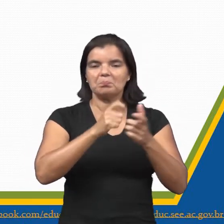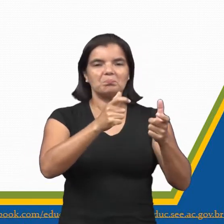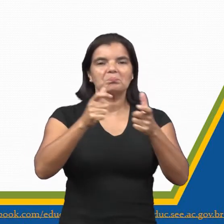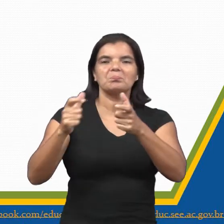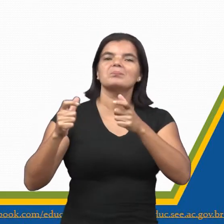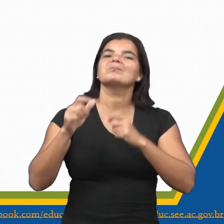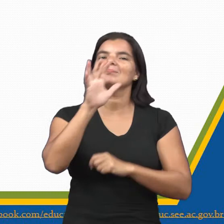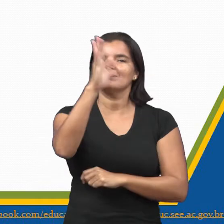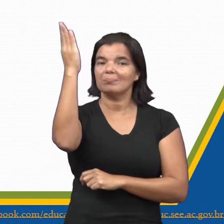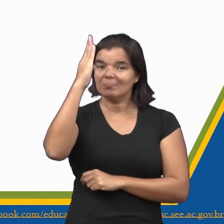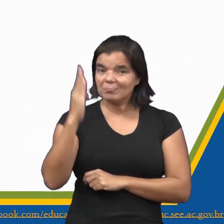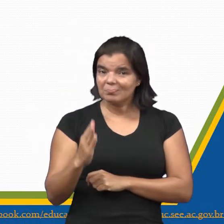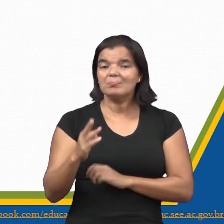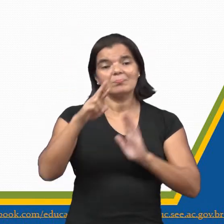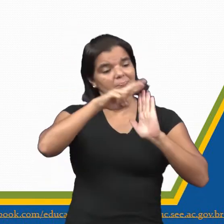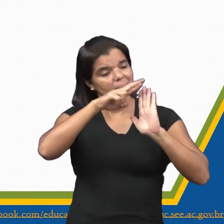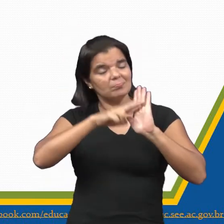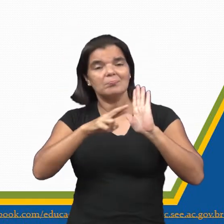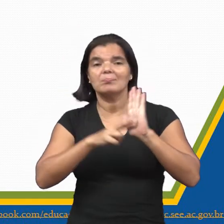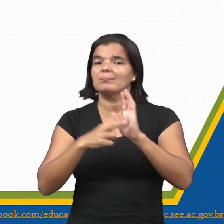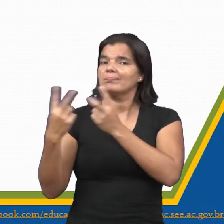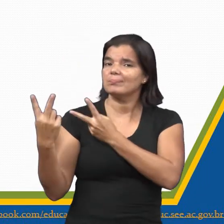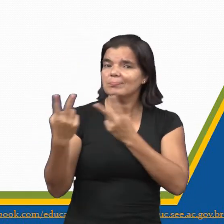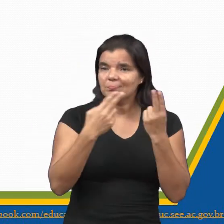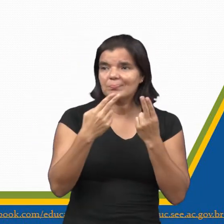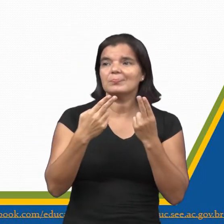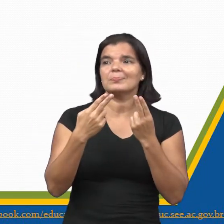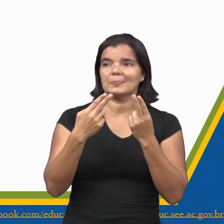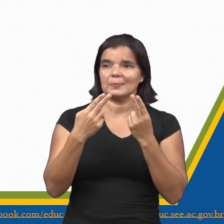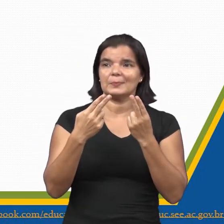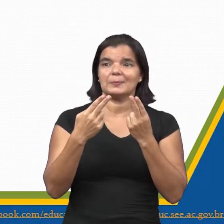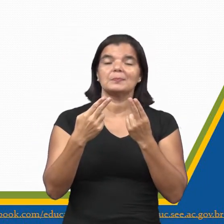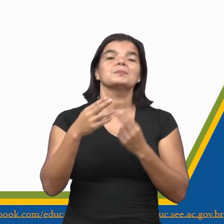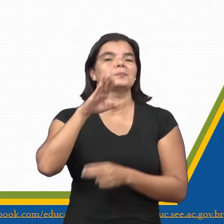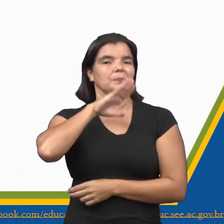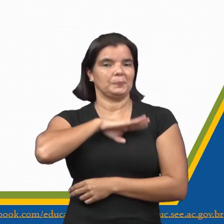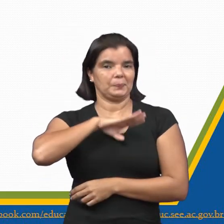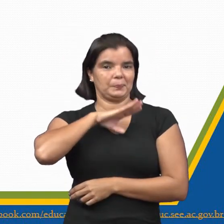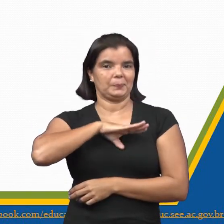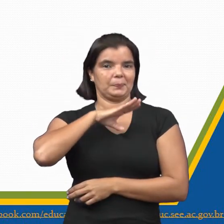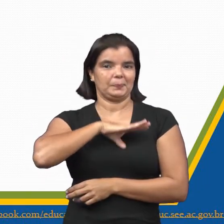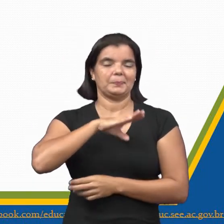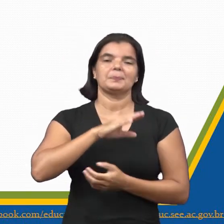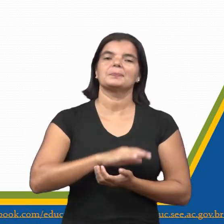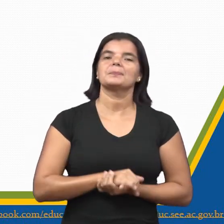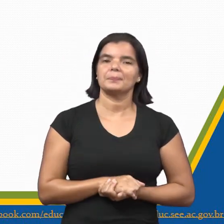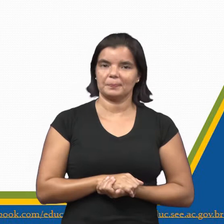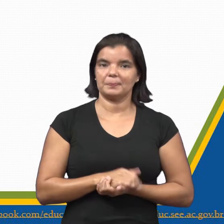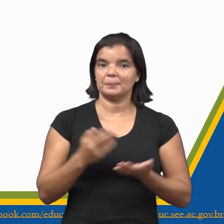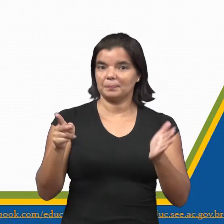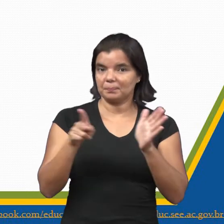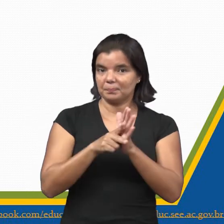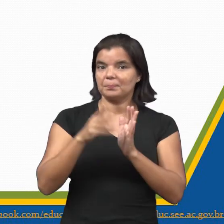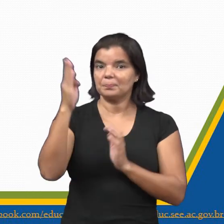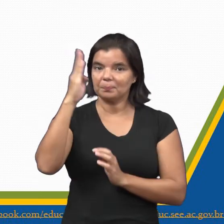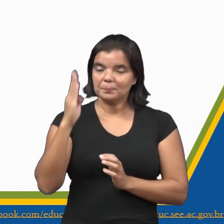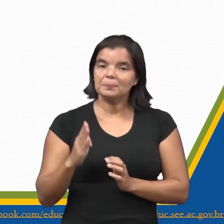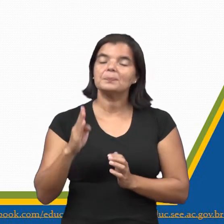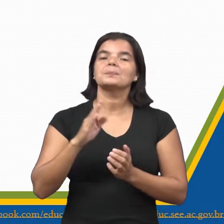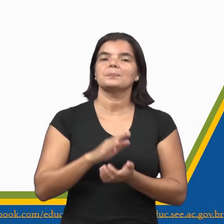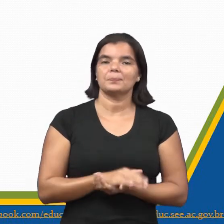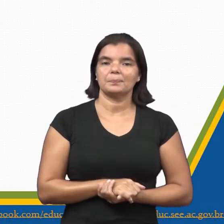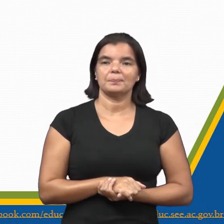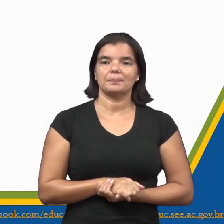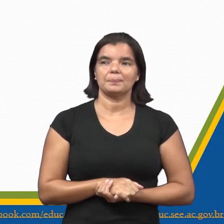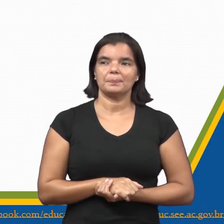Brasil, seguimos as regras do mesmo idioma, a língua portuguesa, que é a nossa língua, né, materna, a língua do